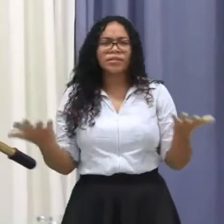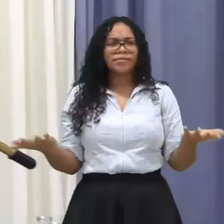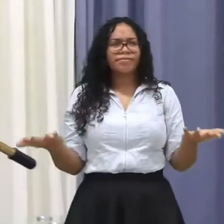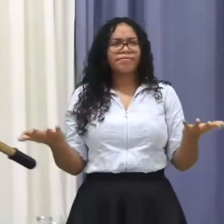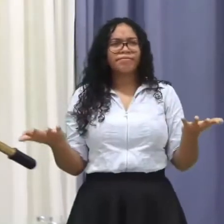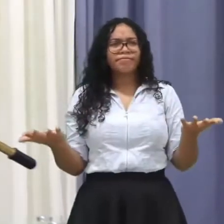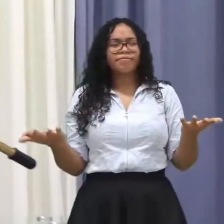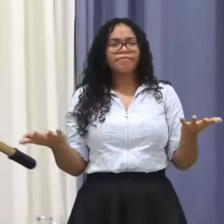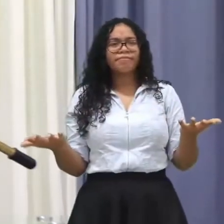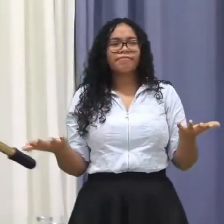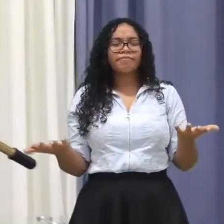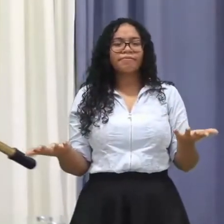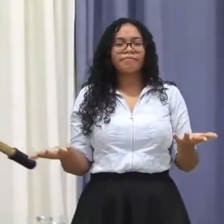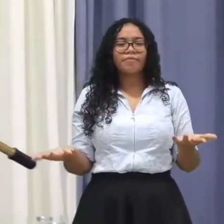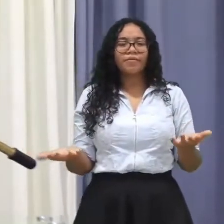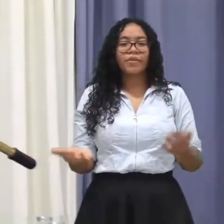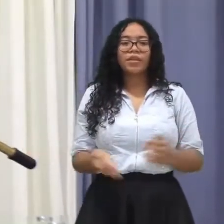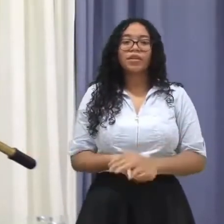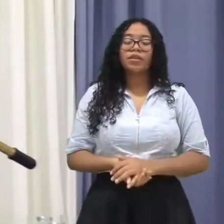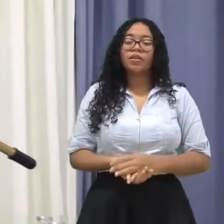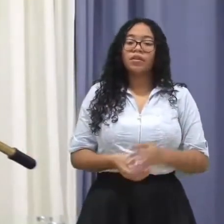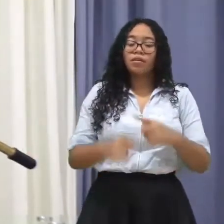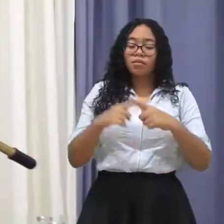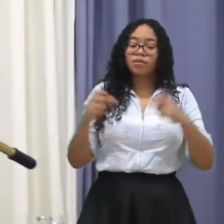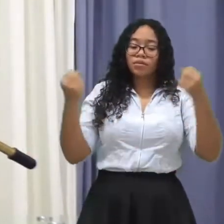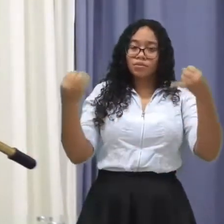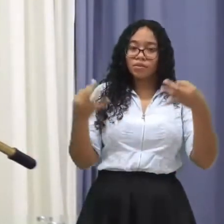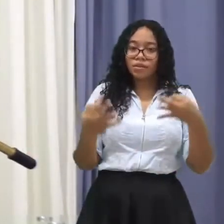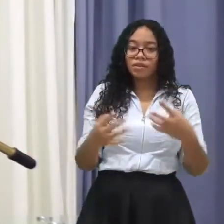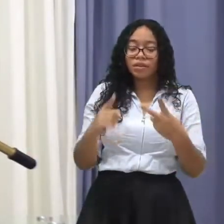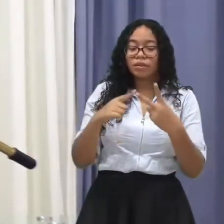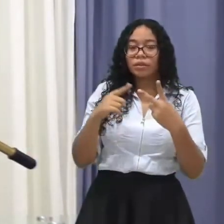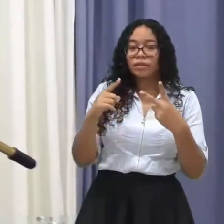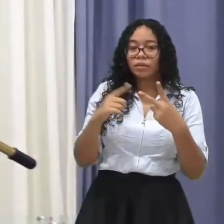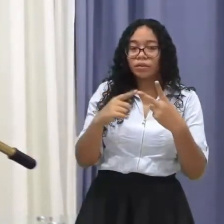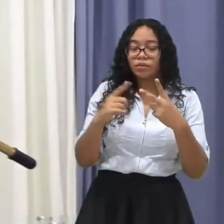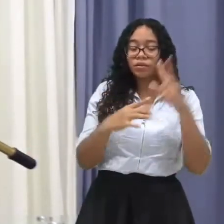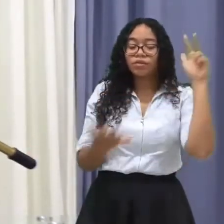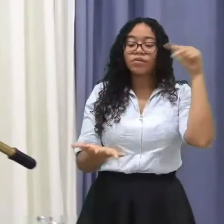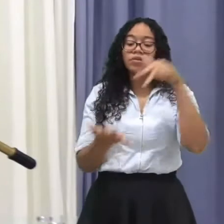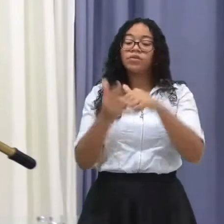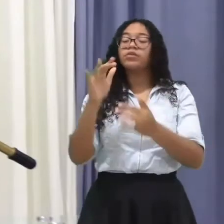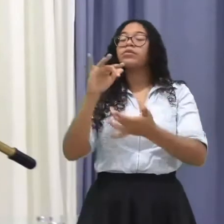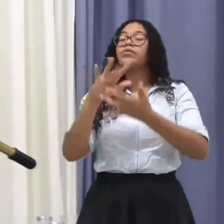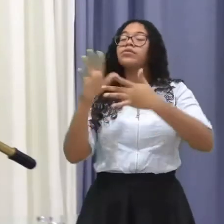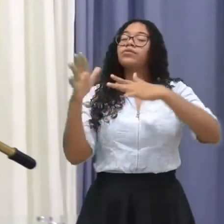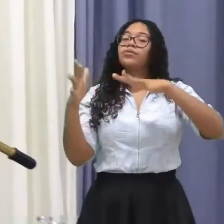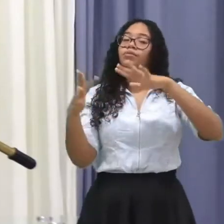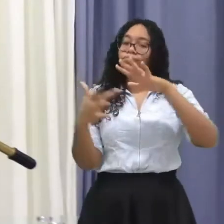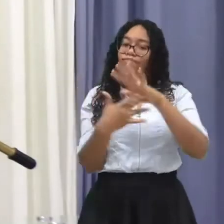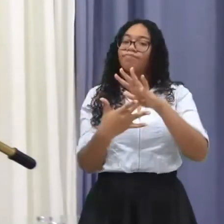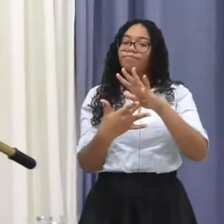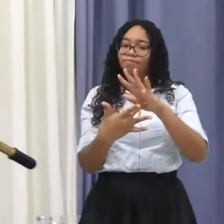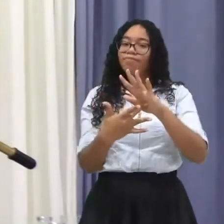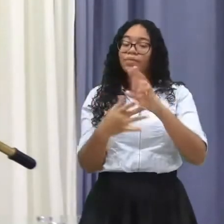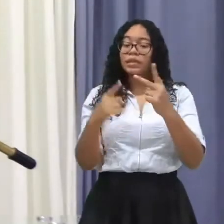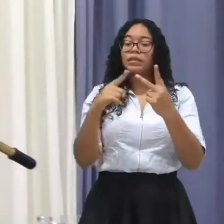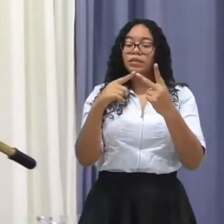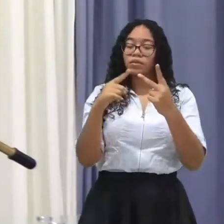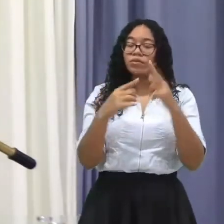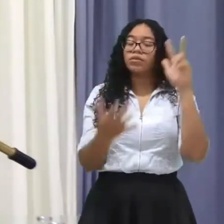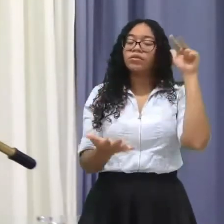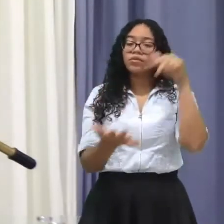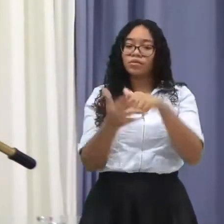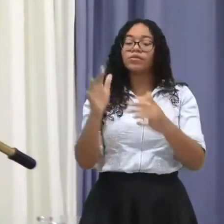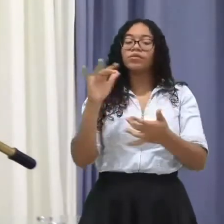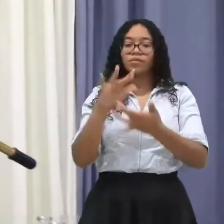diz respeito à segunda vinda de Jesus Cristo. A segunda vinda ou a segunda fase da sua vinda,